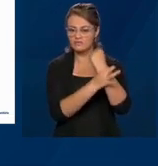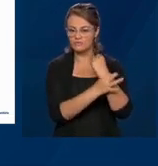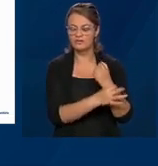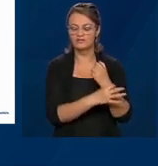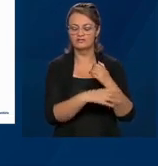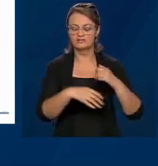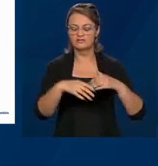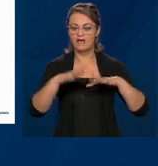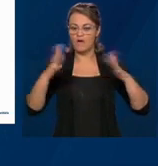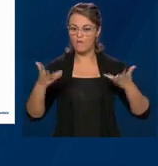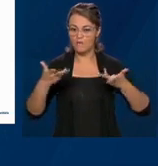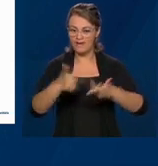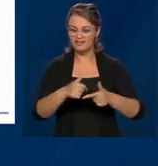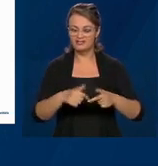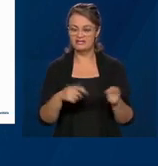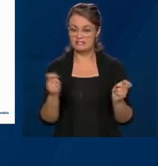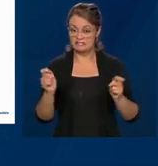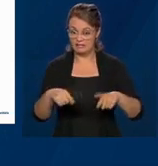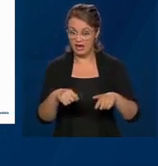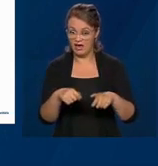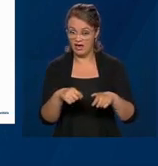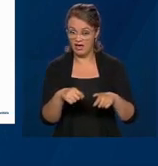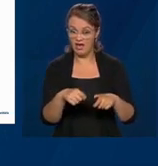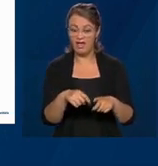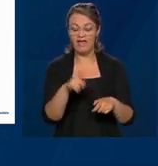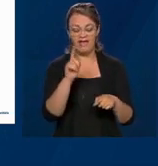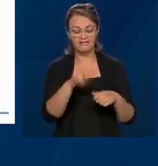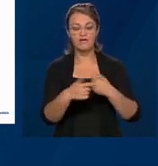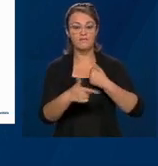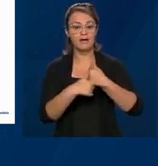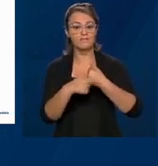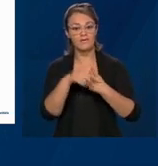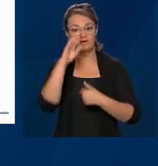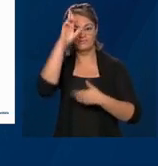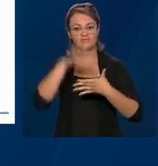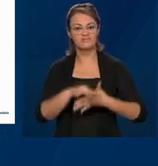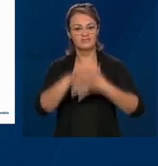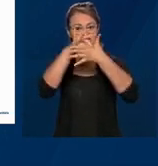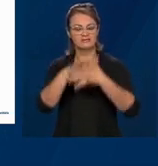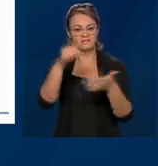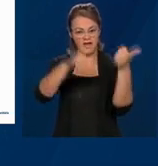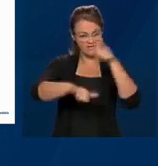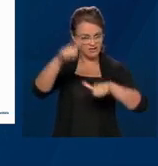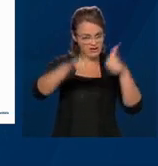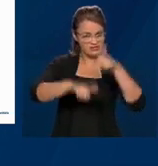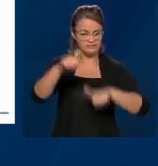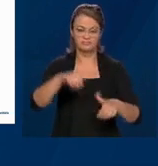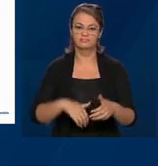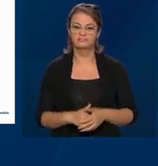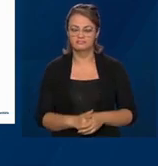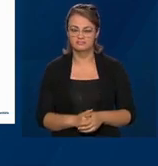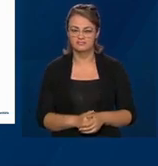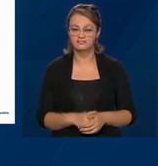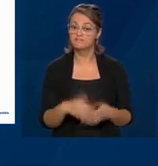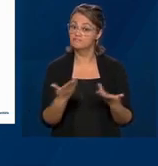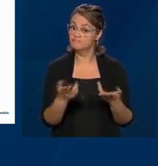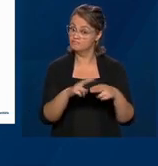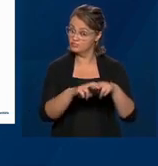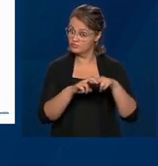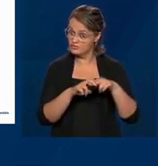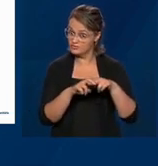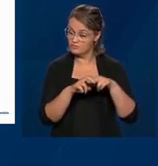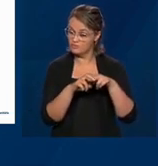qualidade e eficácia, tem um papel de liderança na avaliação desses dados. Então, por isso